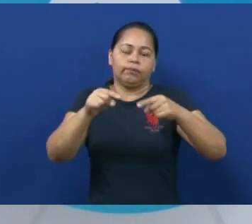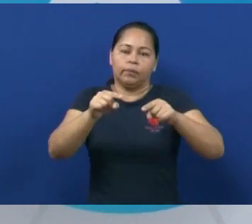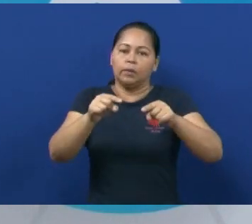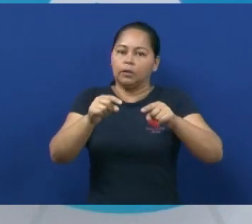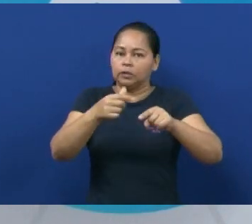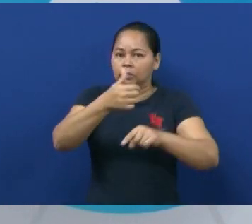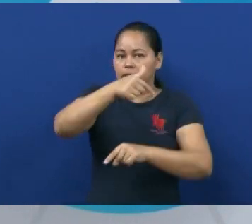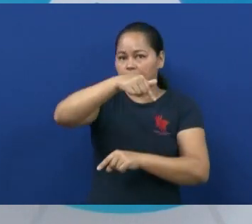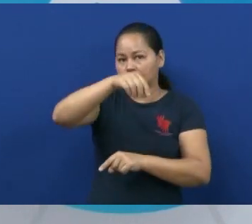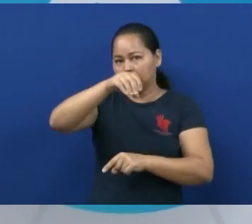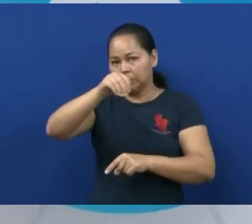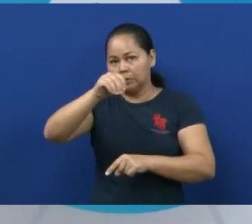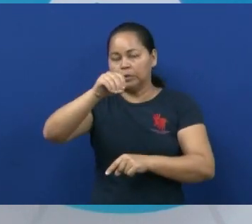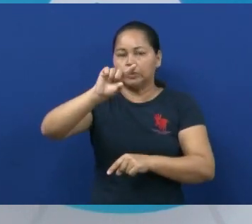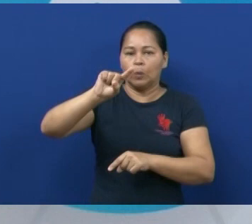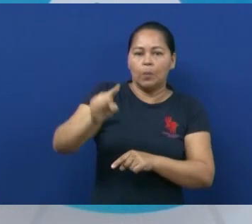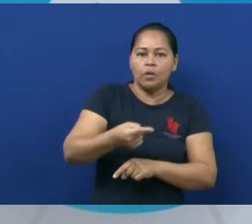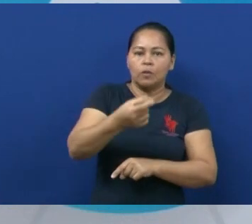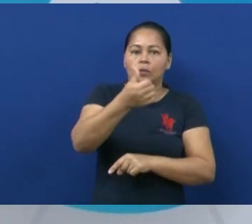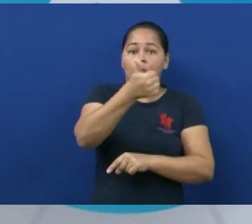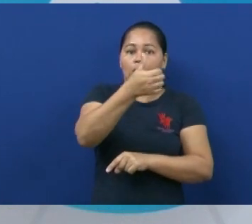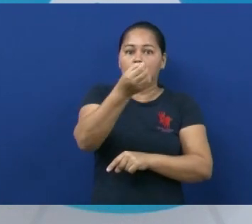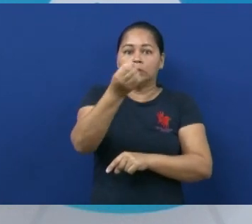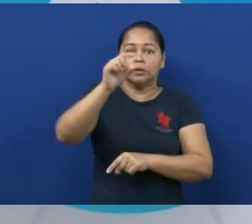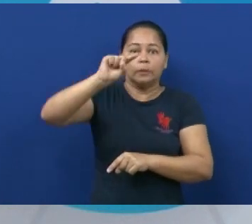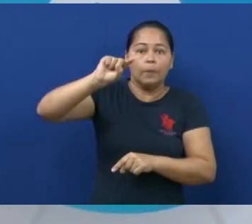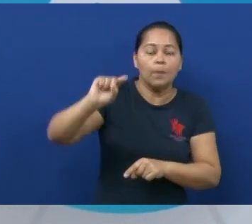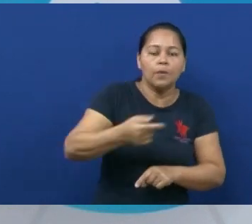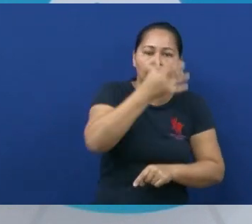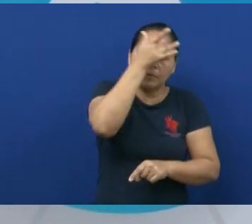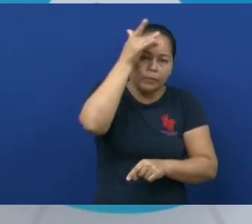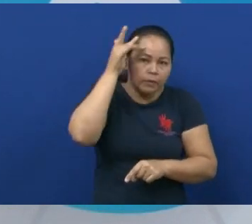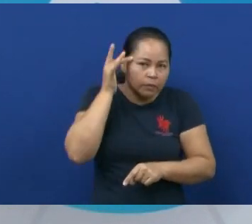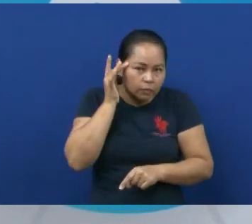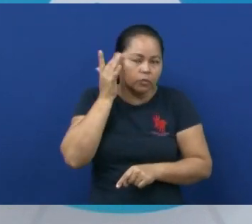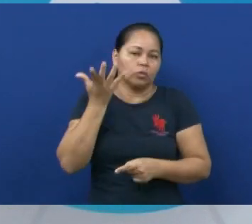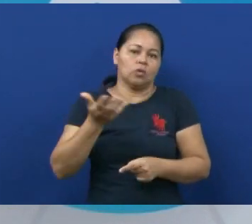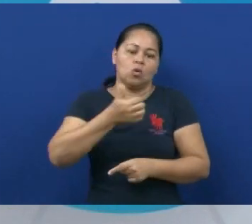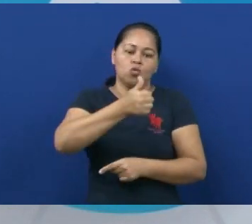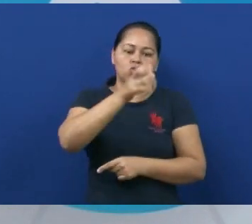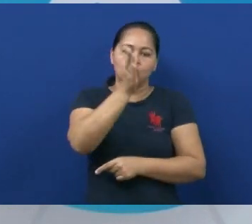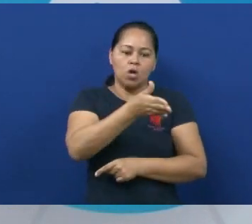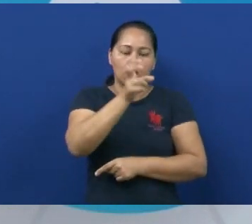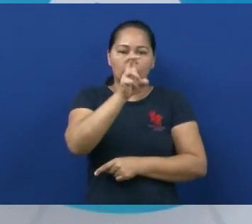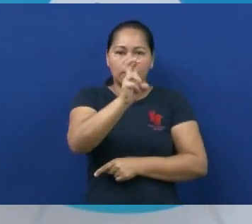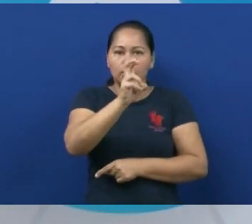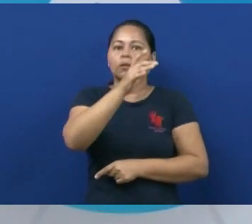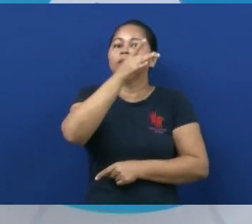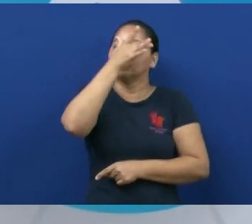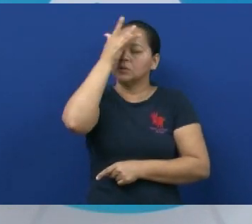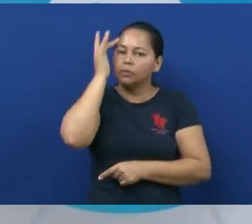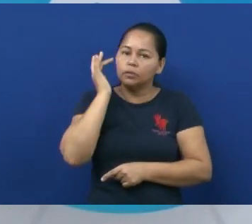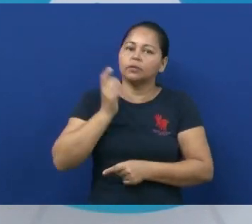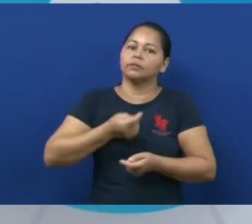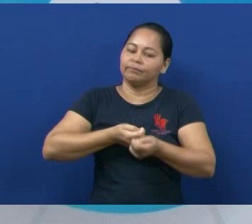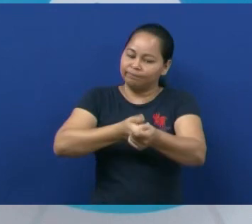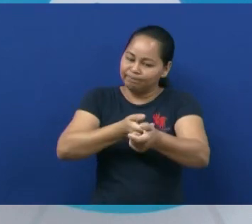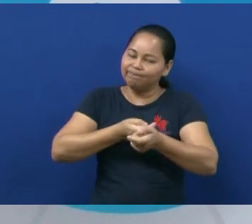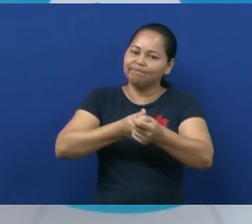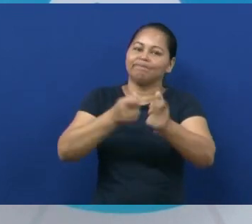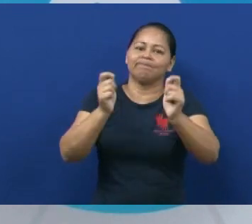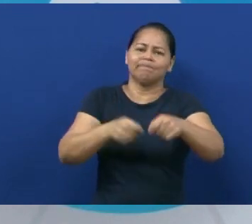75 mil a 100 mil pessoas, ou seja, 1/5 da população da cidade. Temos aí a dica de onde você pode